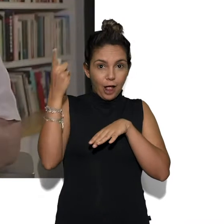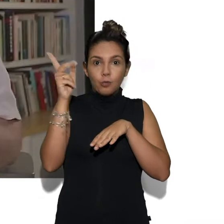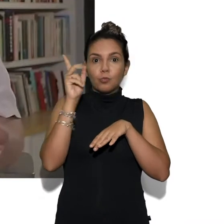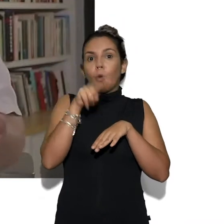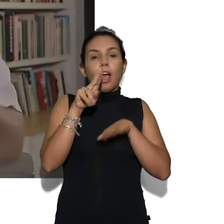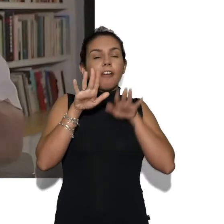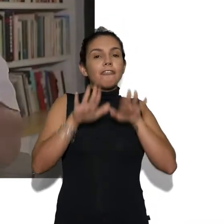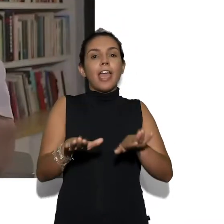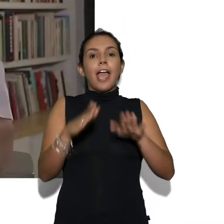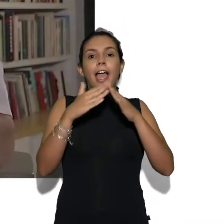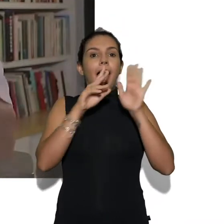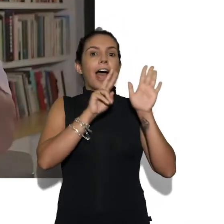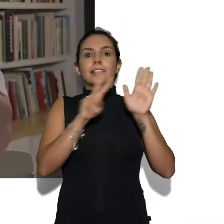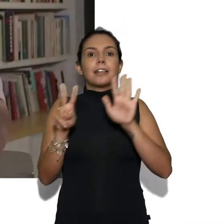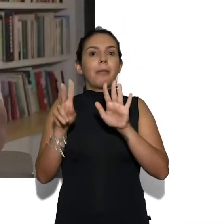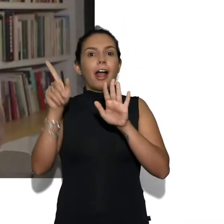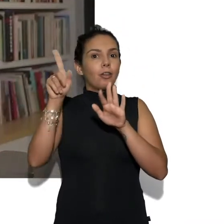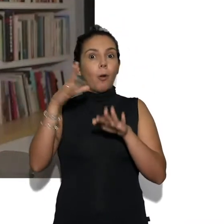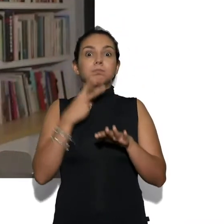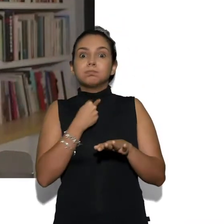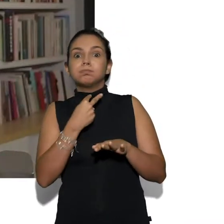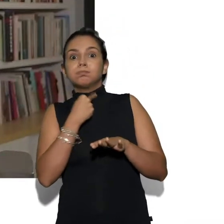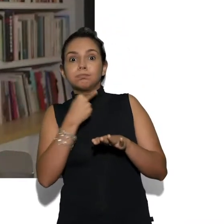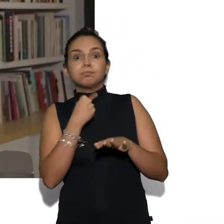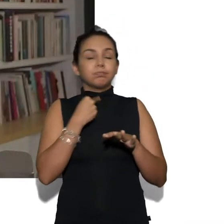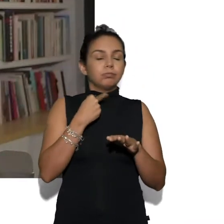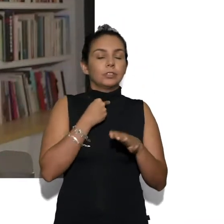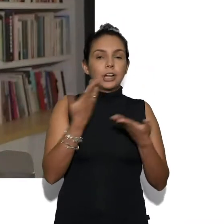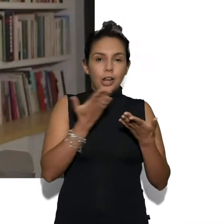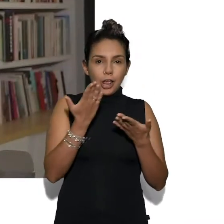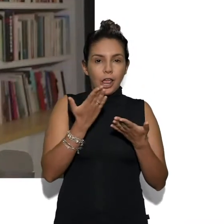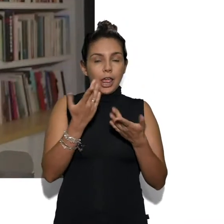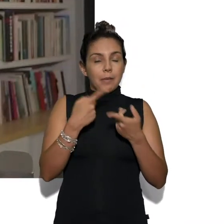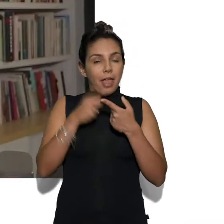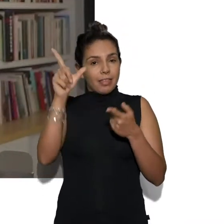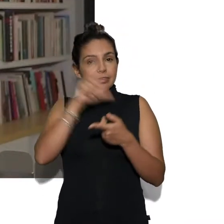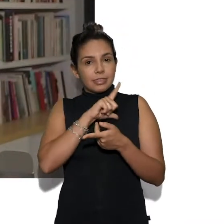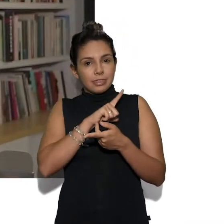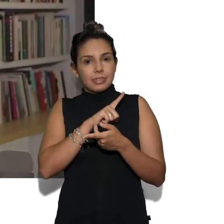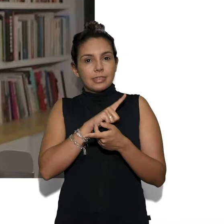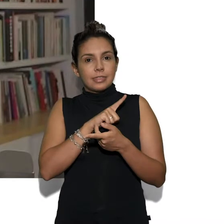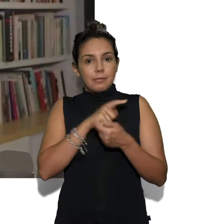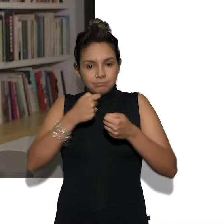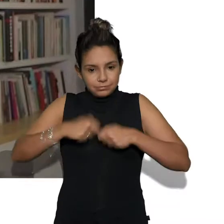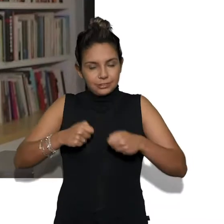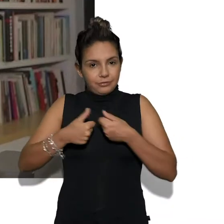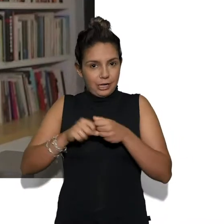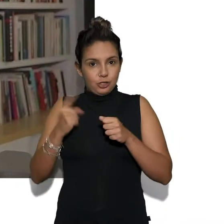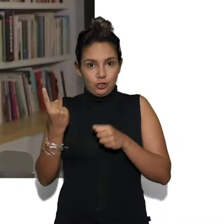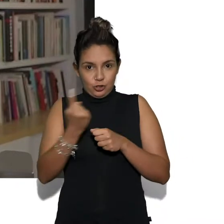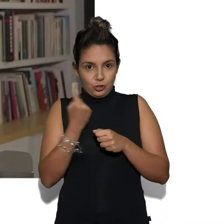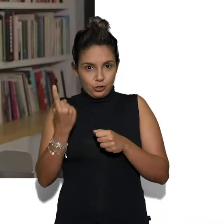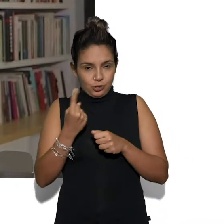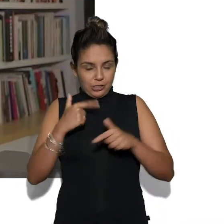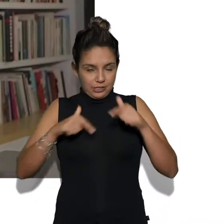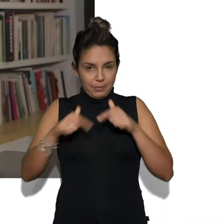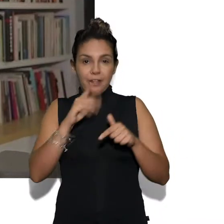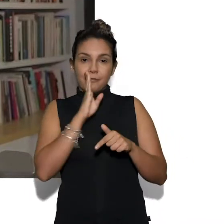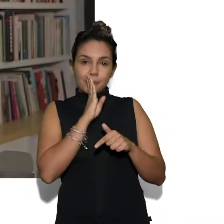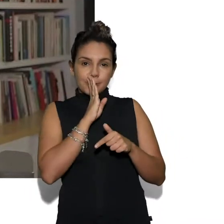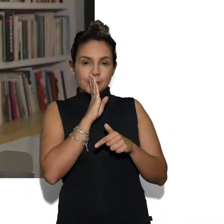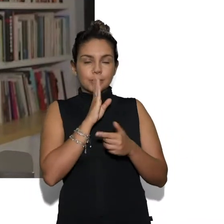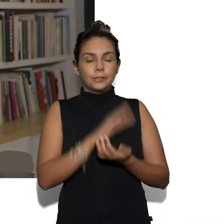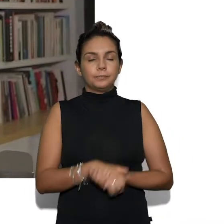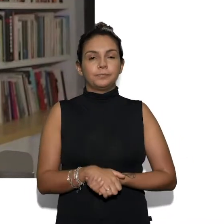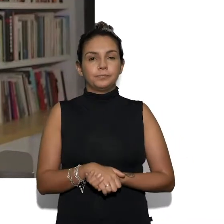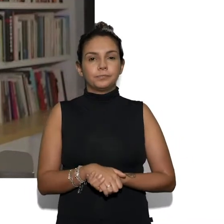que você fazia. Ao mesmo tempo, você sente a absoluta necessidade de ficar só, obviamente, para